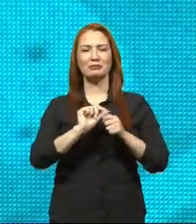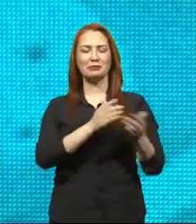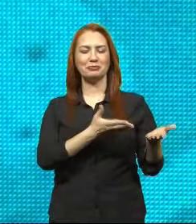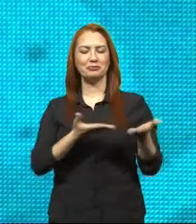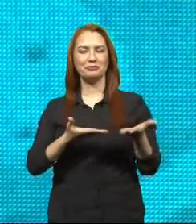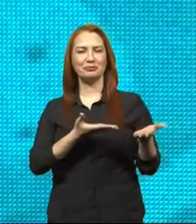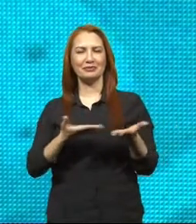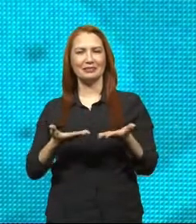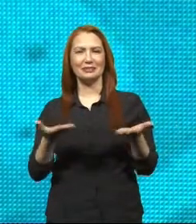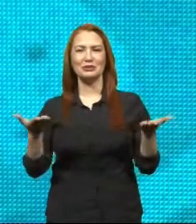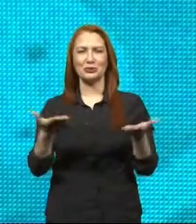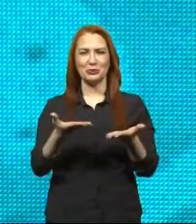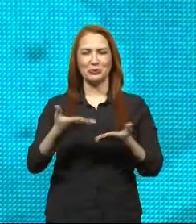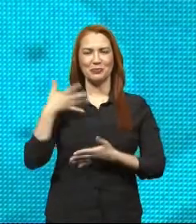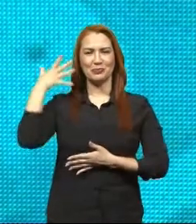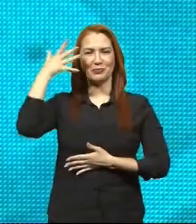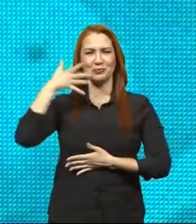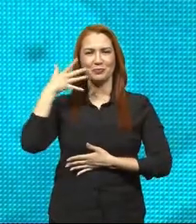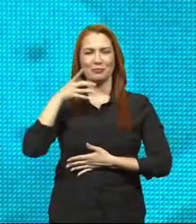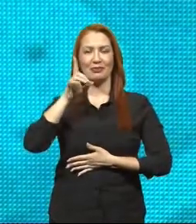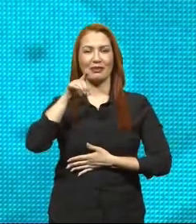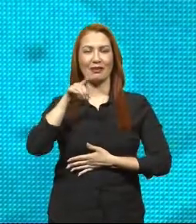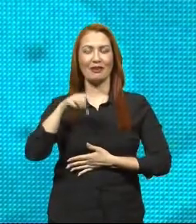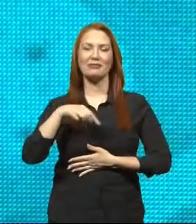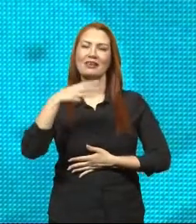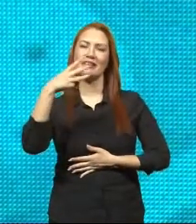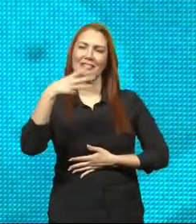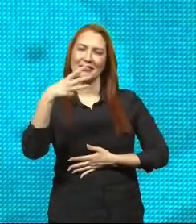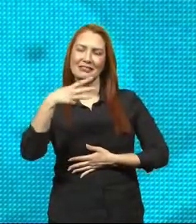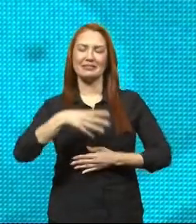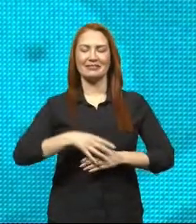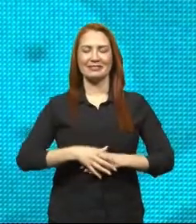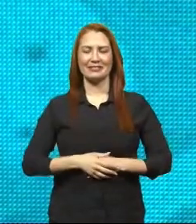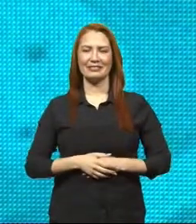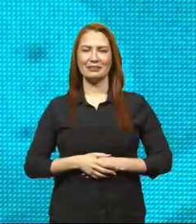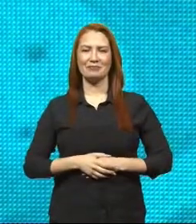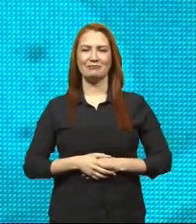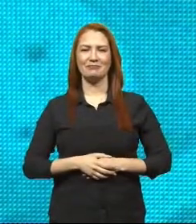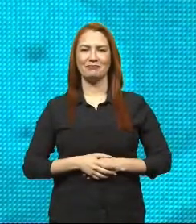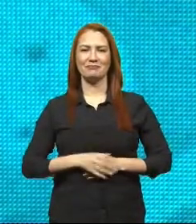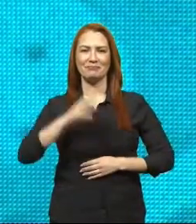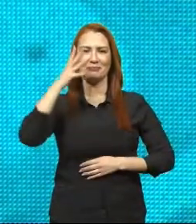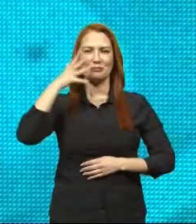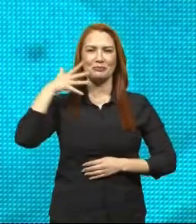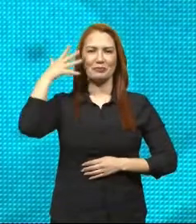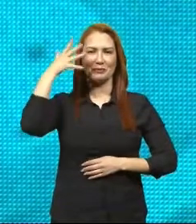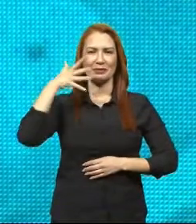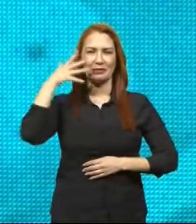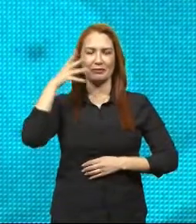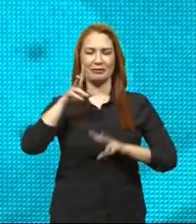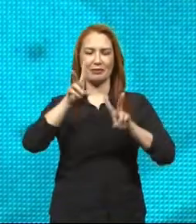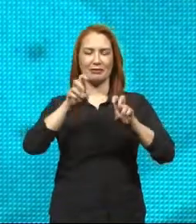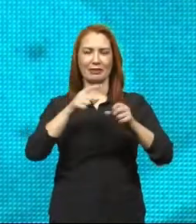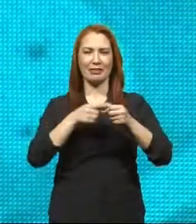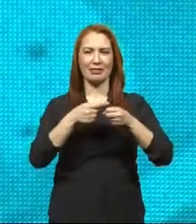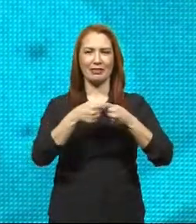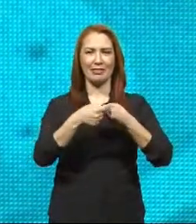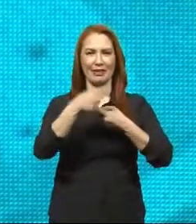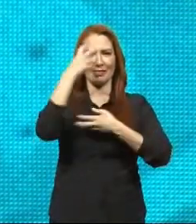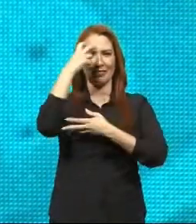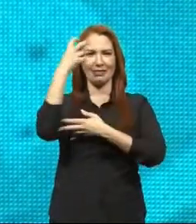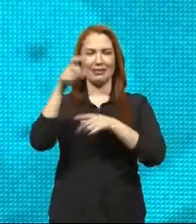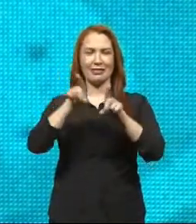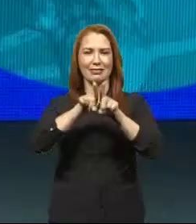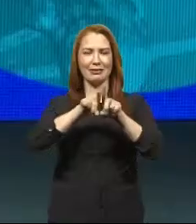painel. Essa é a terceira edição do painel sobre cidades inteligentes e